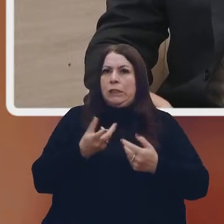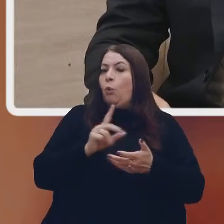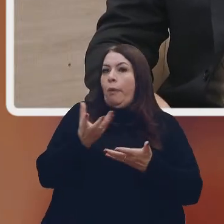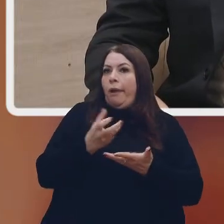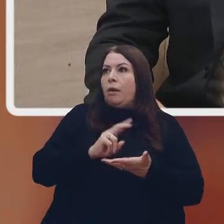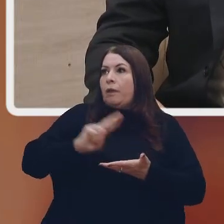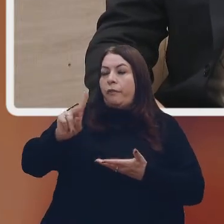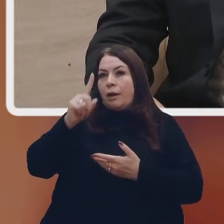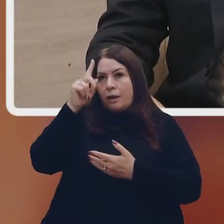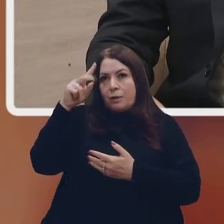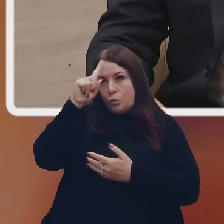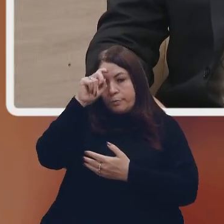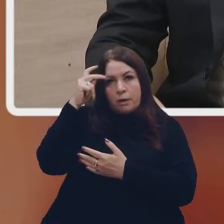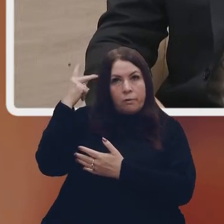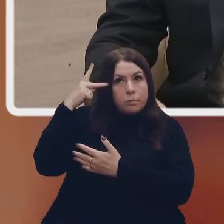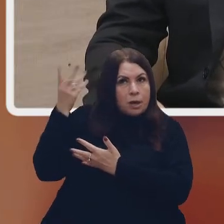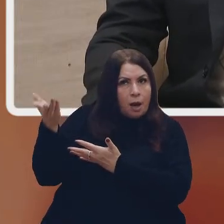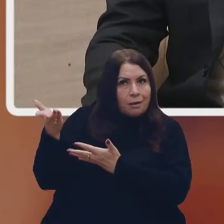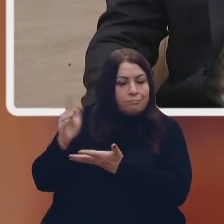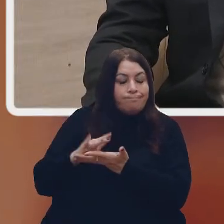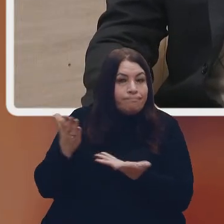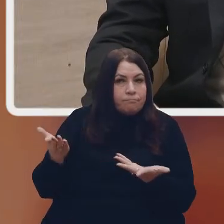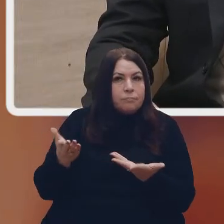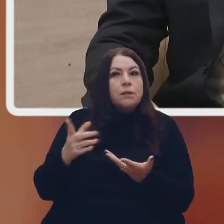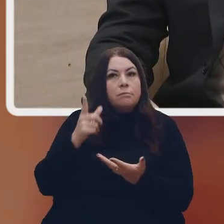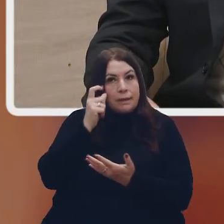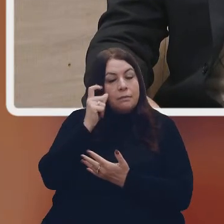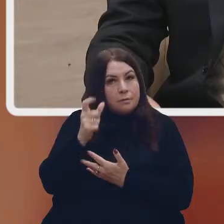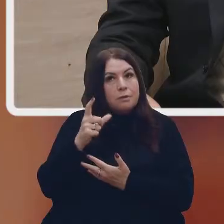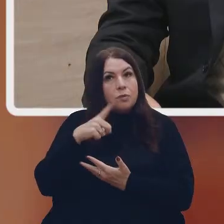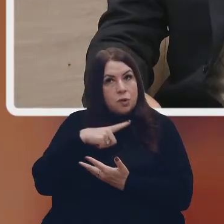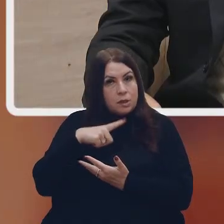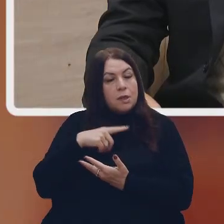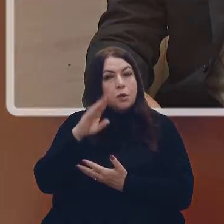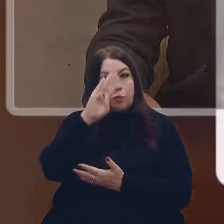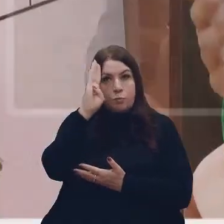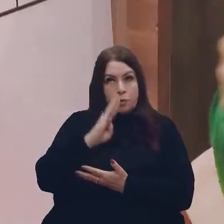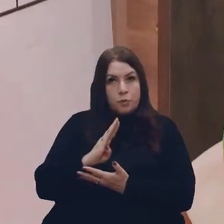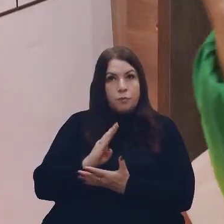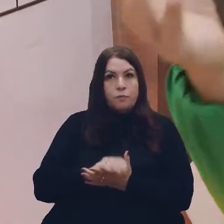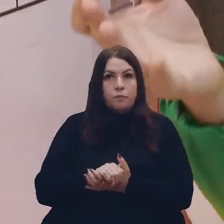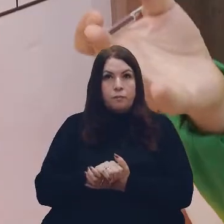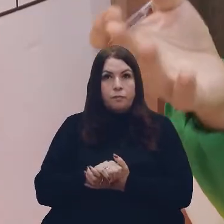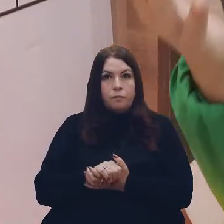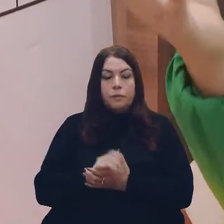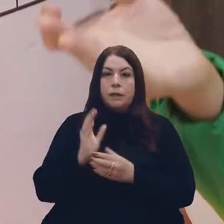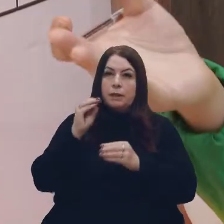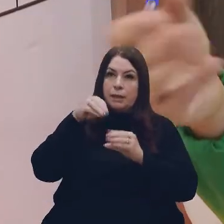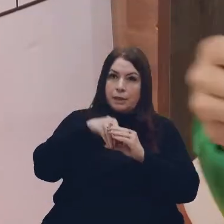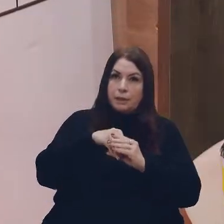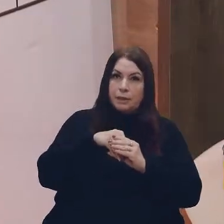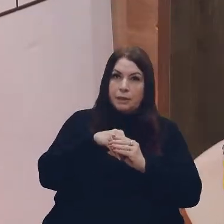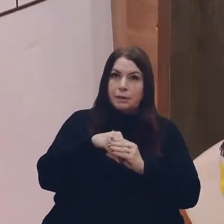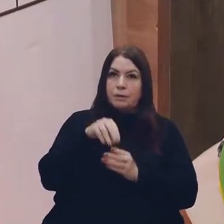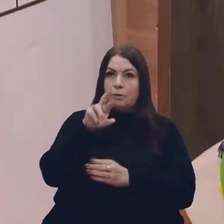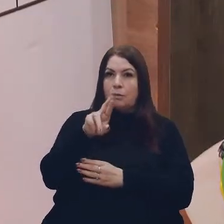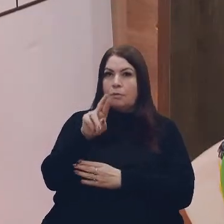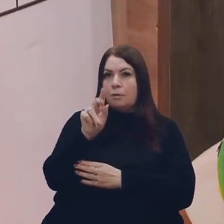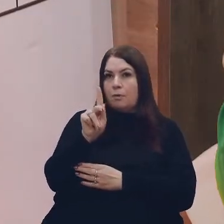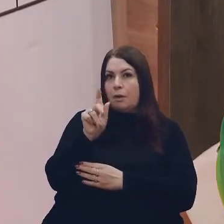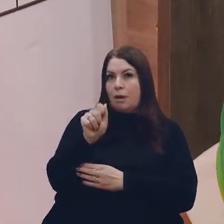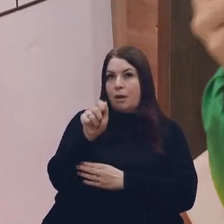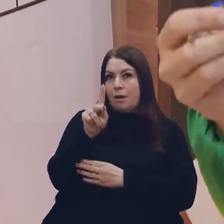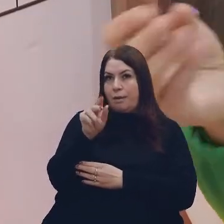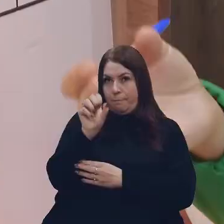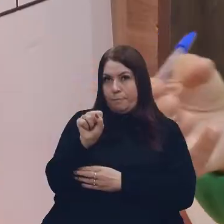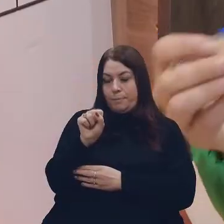Sim, é bem interessante. E aí existe, né, no Brasil, dentro da RAPS, né, dentro